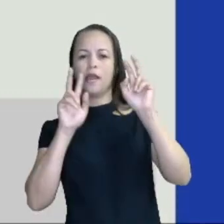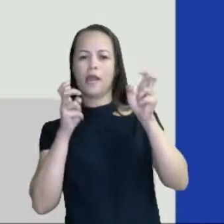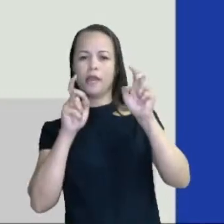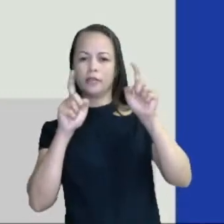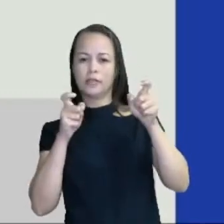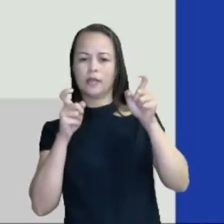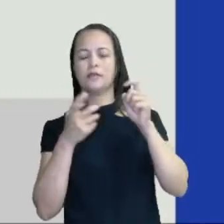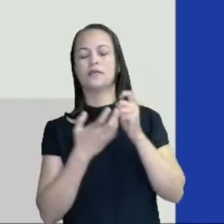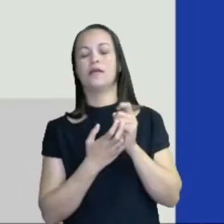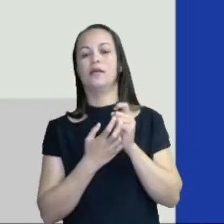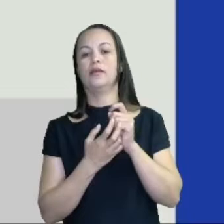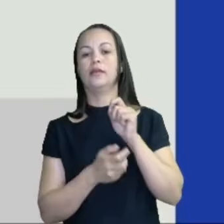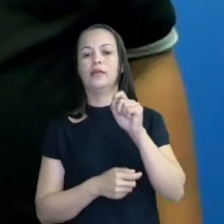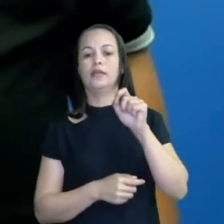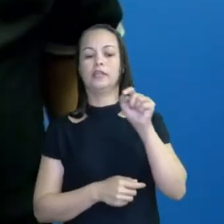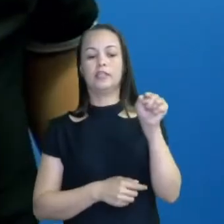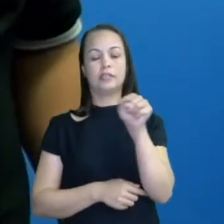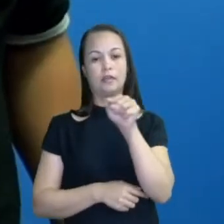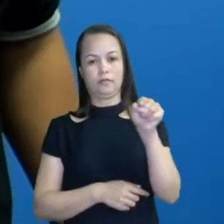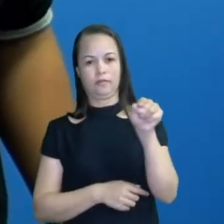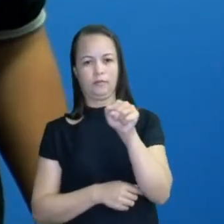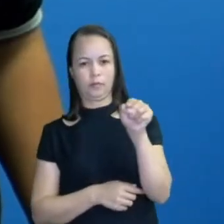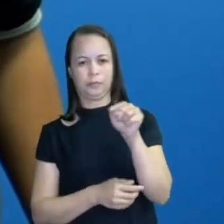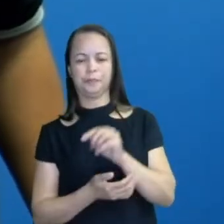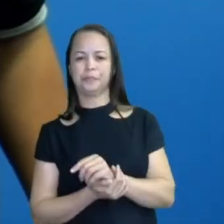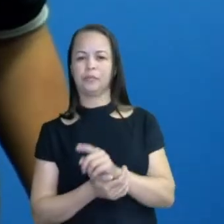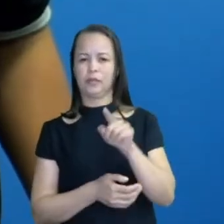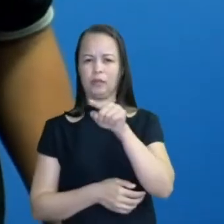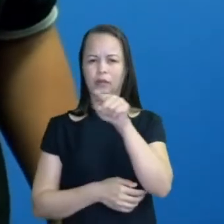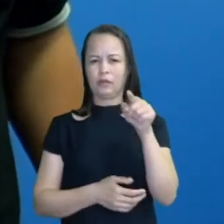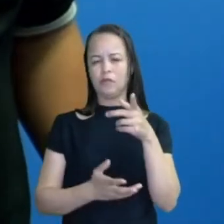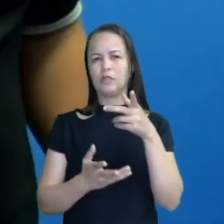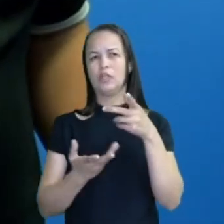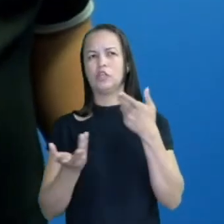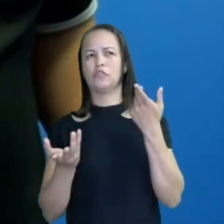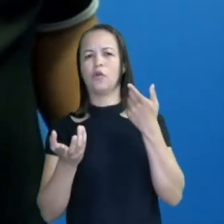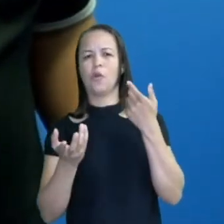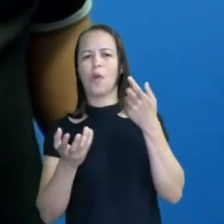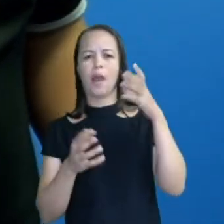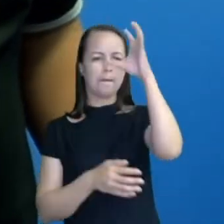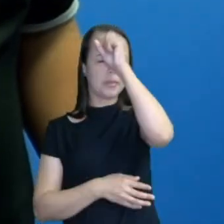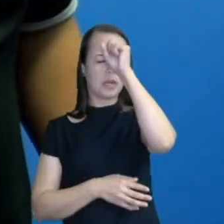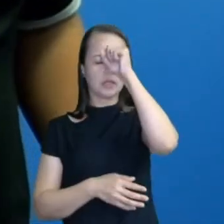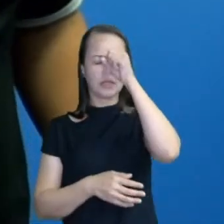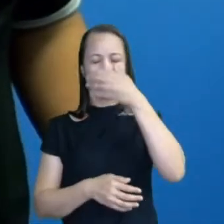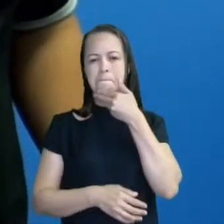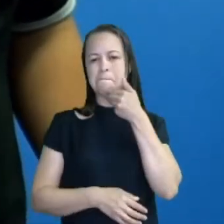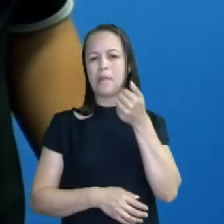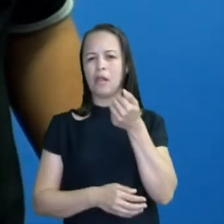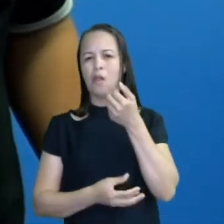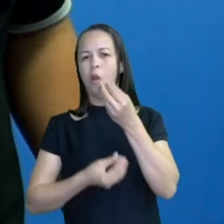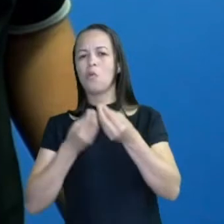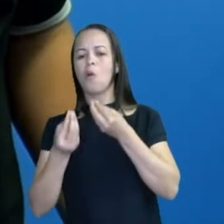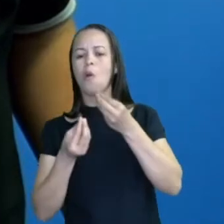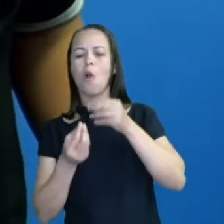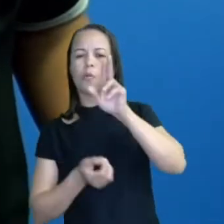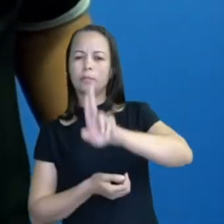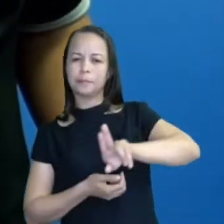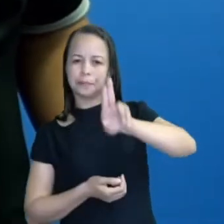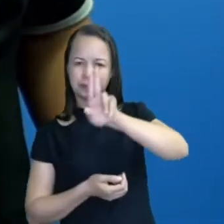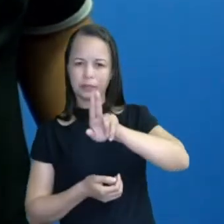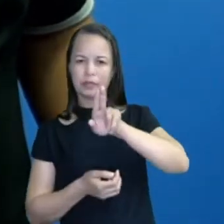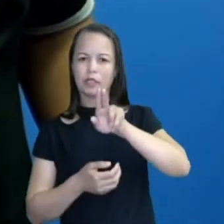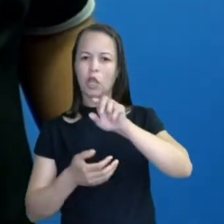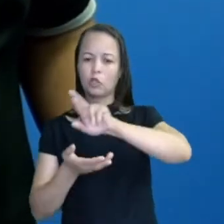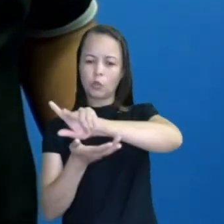travessão. A partir de hoje, vocês vão aprender a melhor maneira onde a gente pode utilizar todos esses pontos